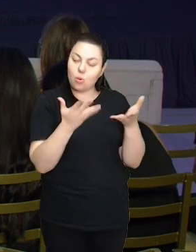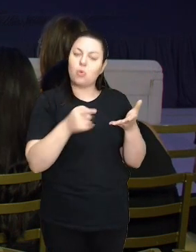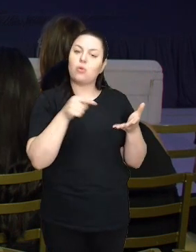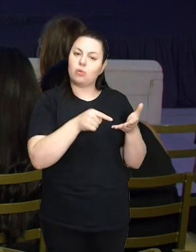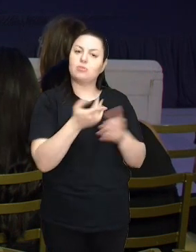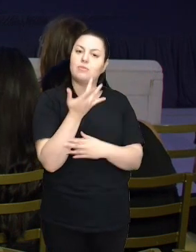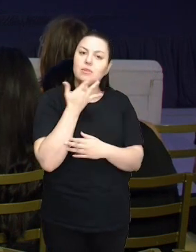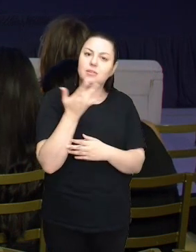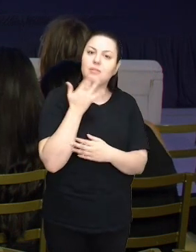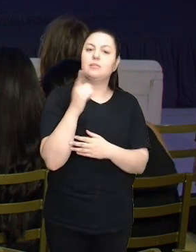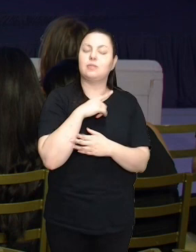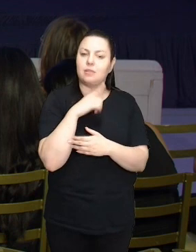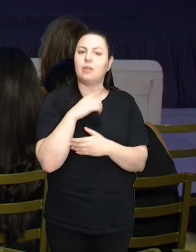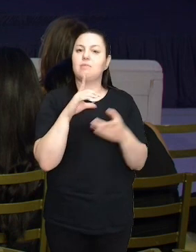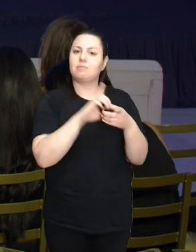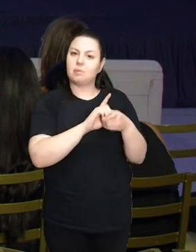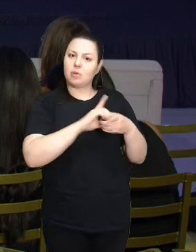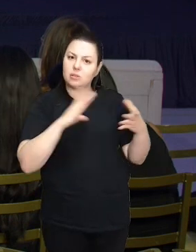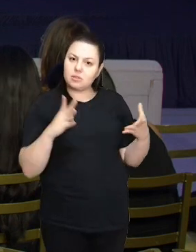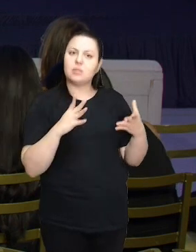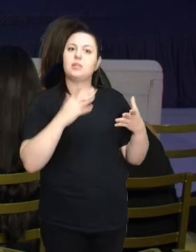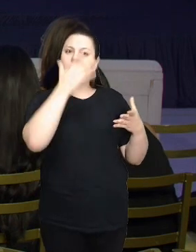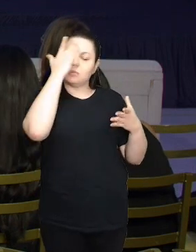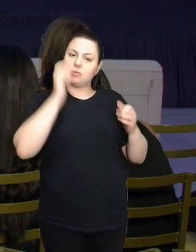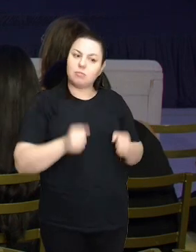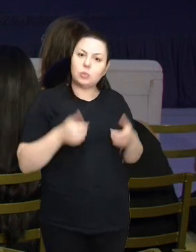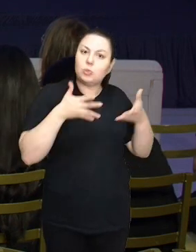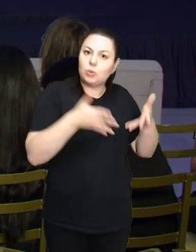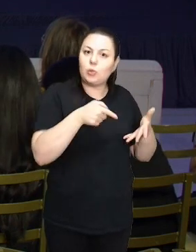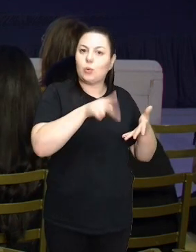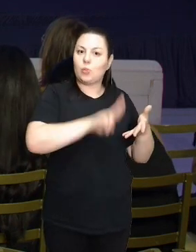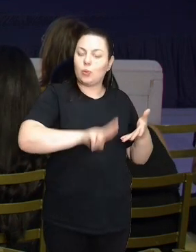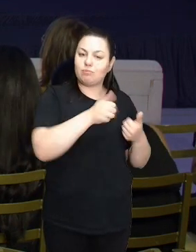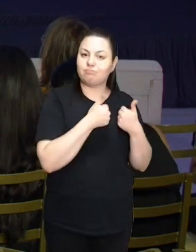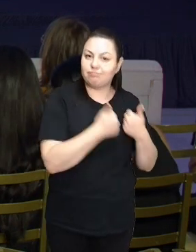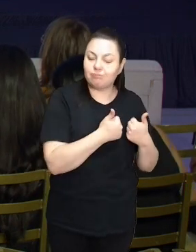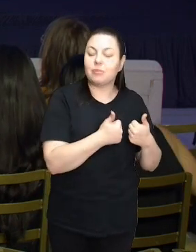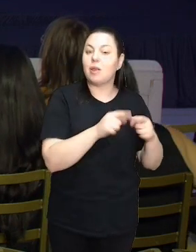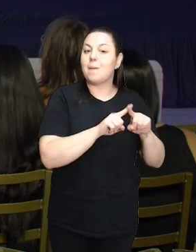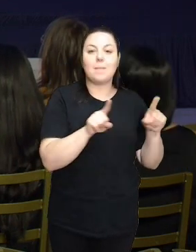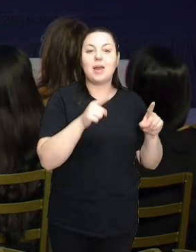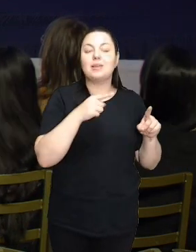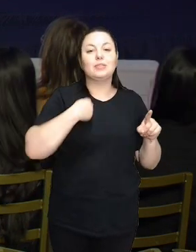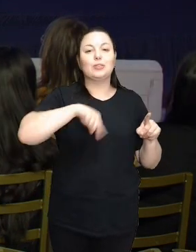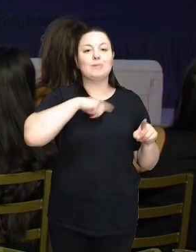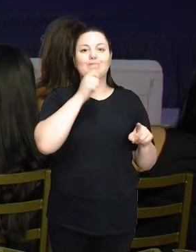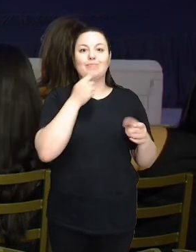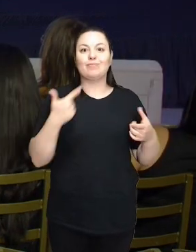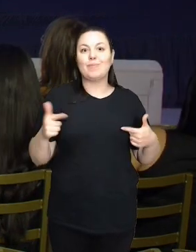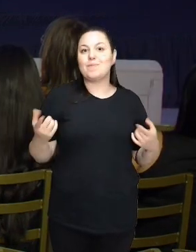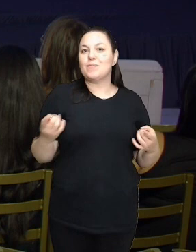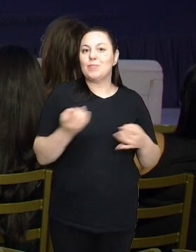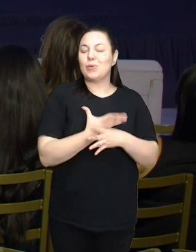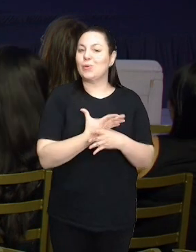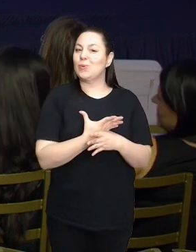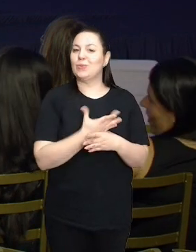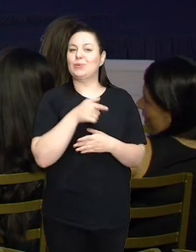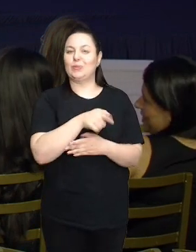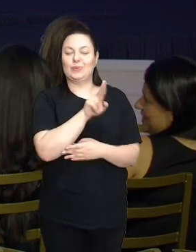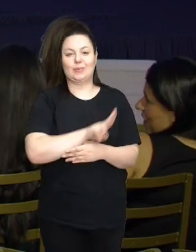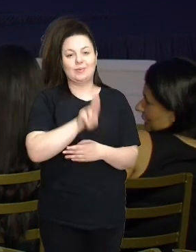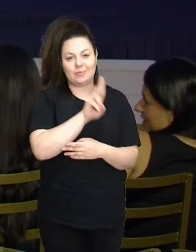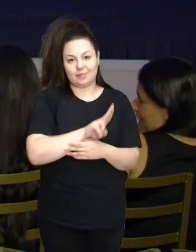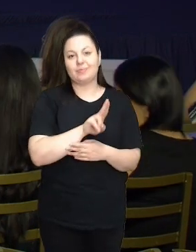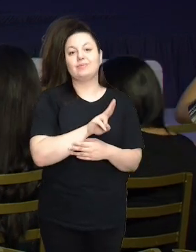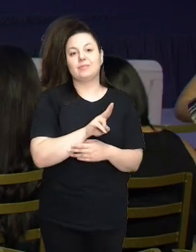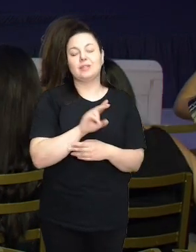aplicada, mas nós ainda não estamos preparados para aplicar essa democracia desse modelo, nesse formato aberto. Então, quando nós